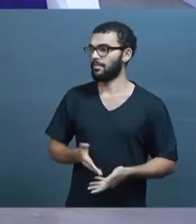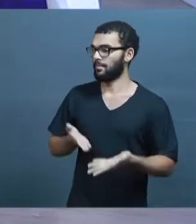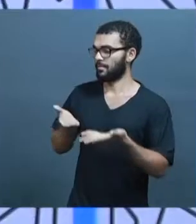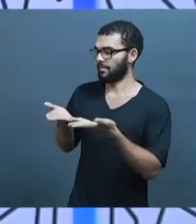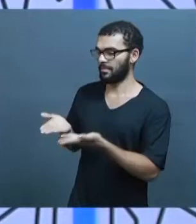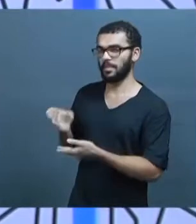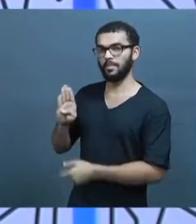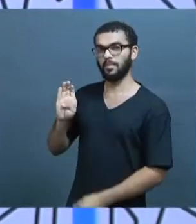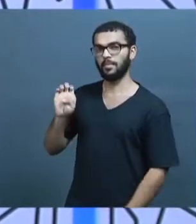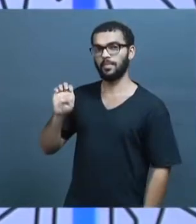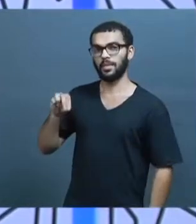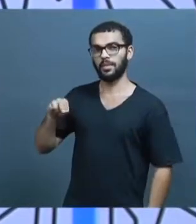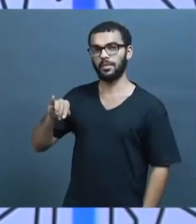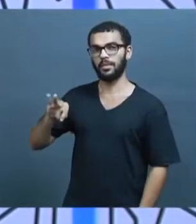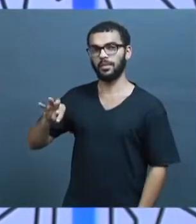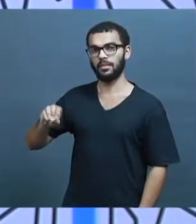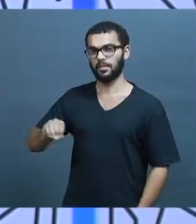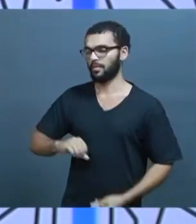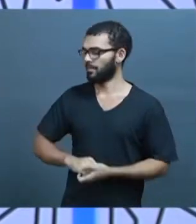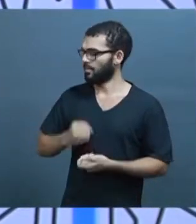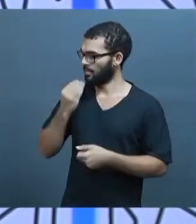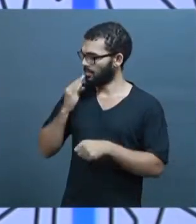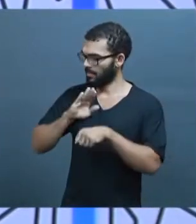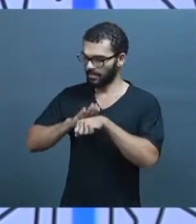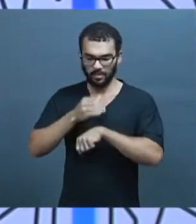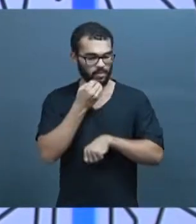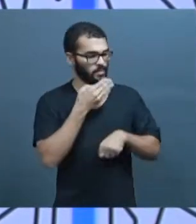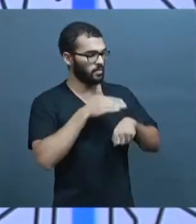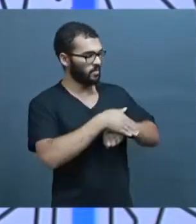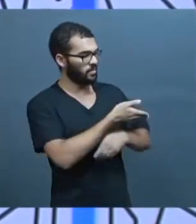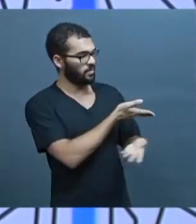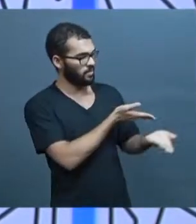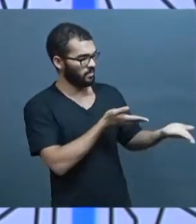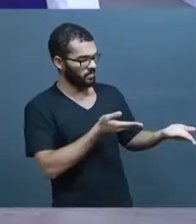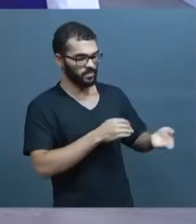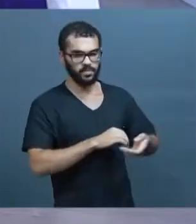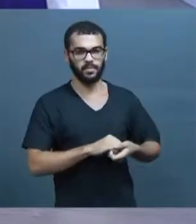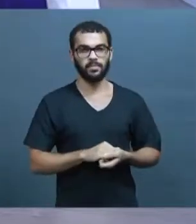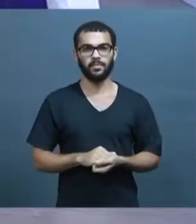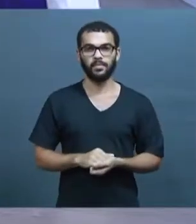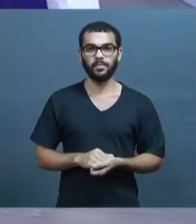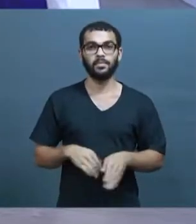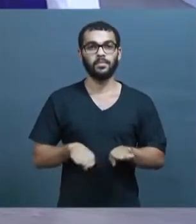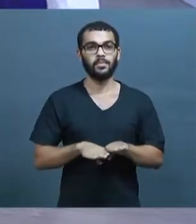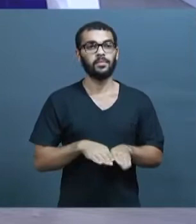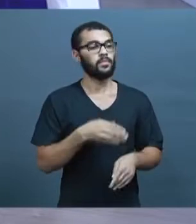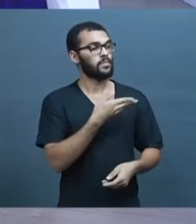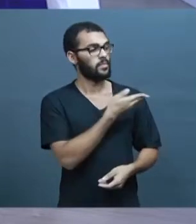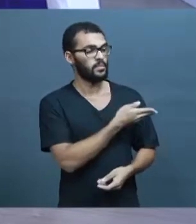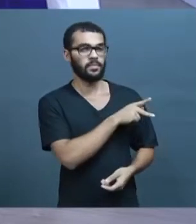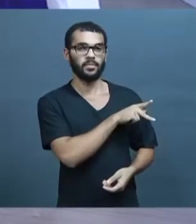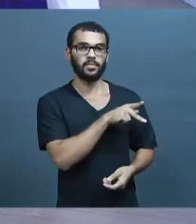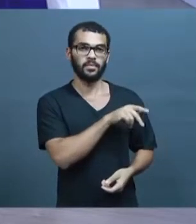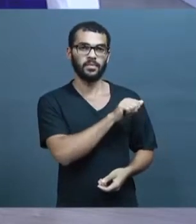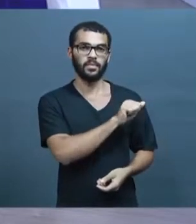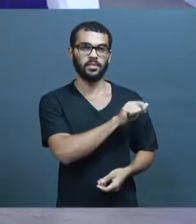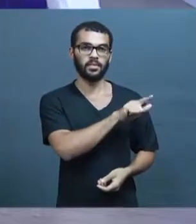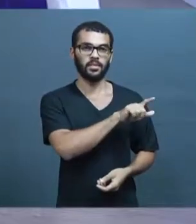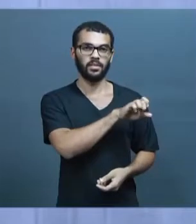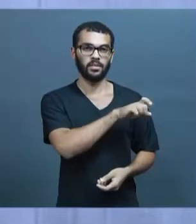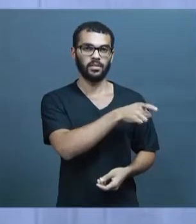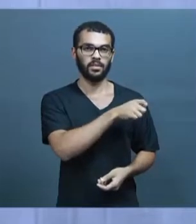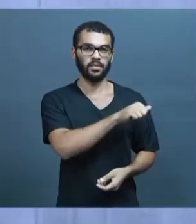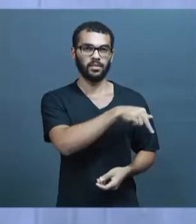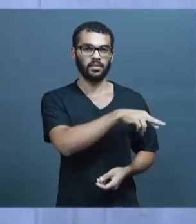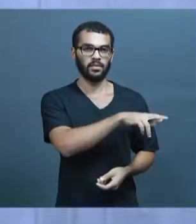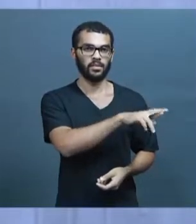Benito. Boa noite, Patrícia. Boa noite, Alexandre. Prazer retornar a essa bancada. Também, professor Alexandre Valmort. Boa noite. Boa noite, tudo